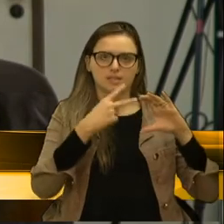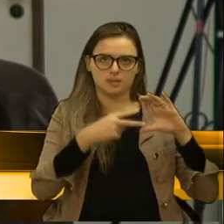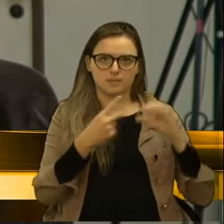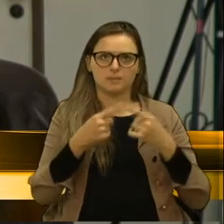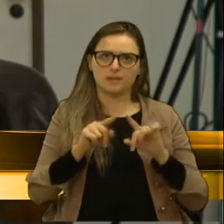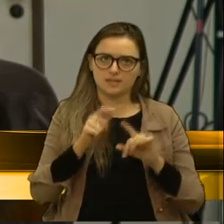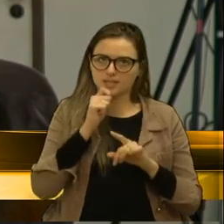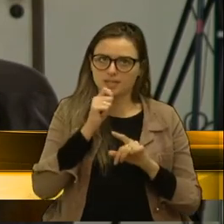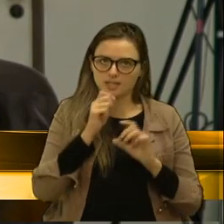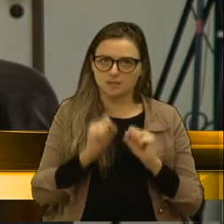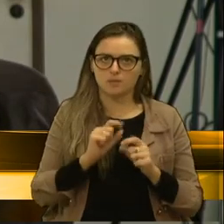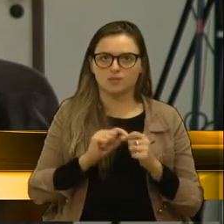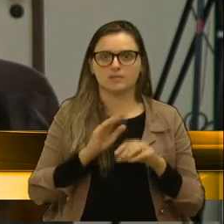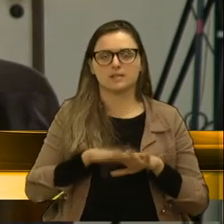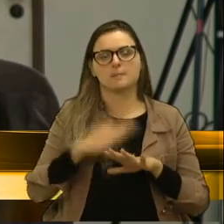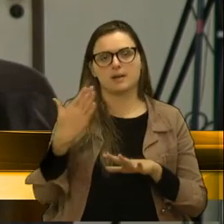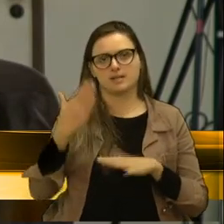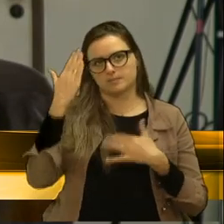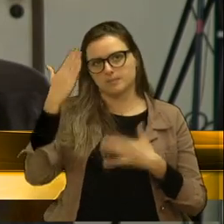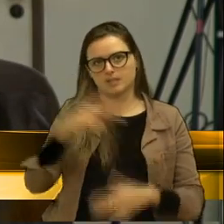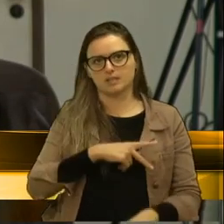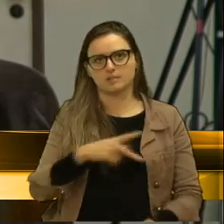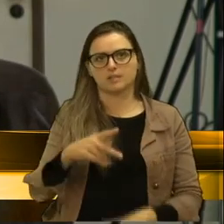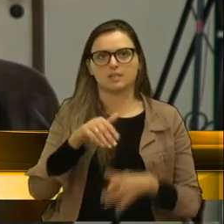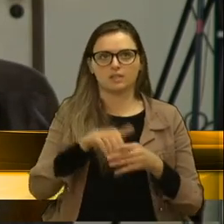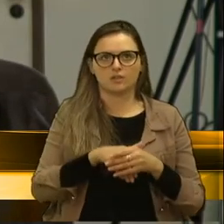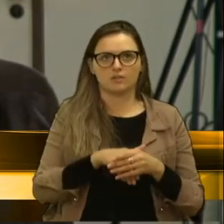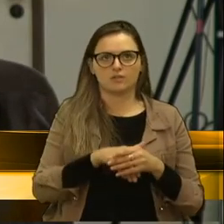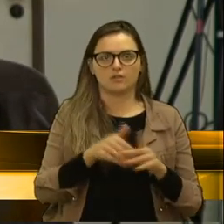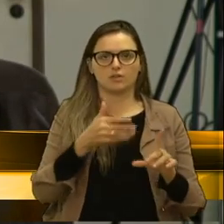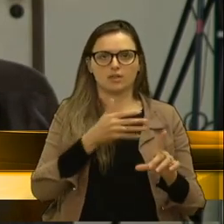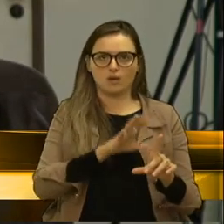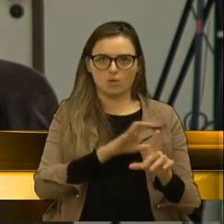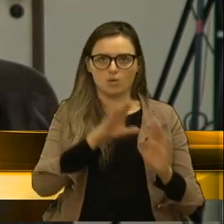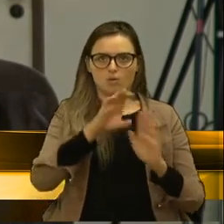mais. Era isso, então, presidente. Votarei contra essa emenda.